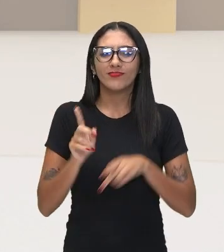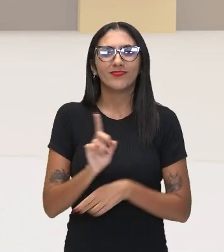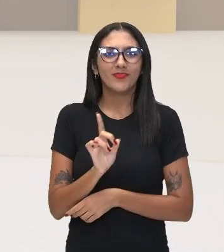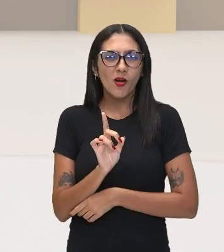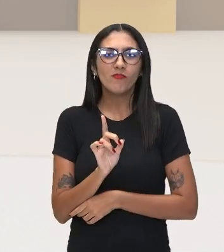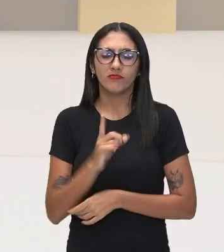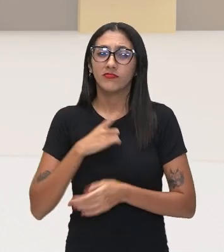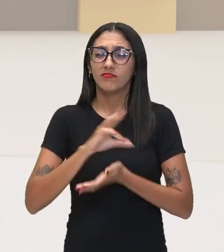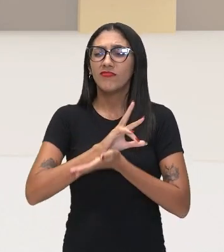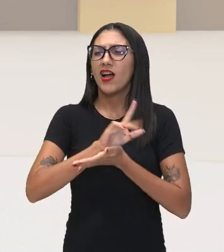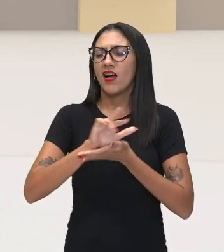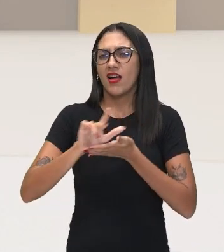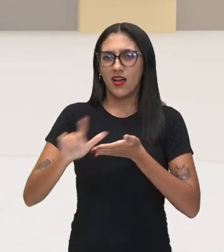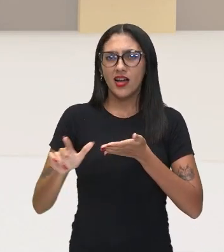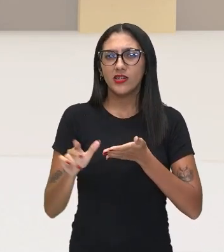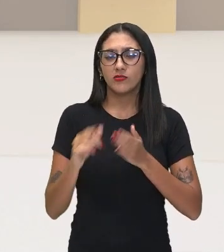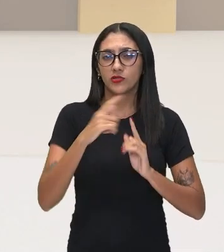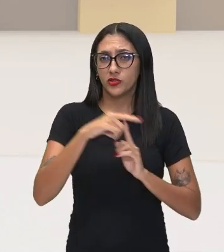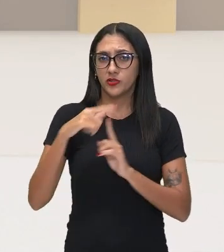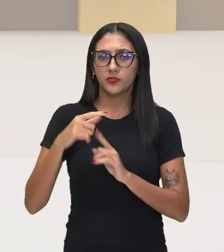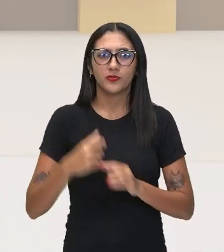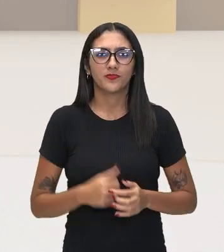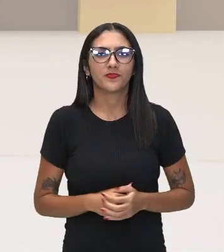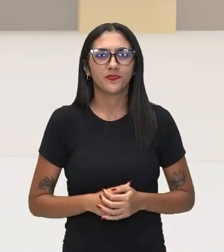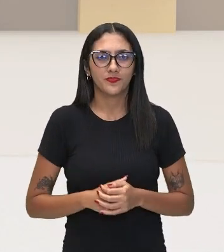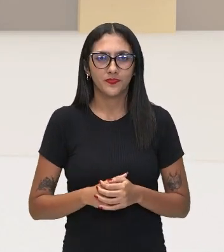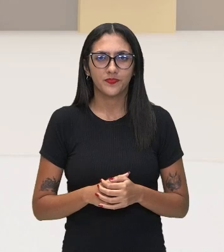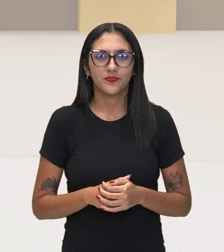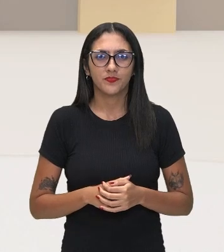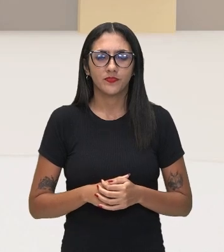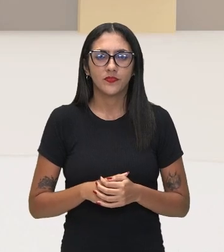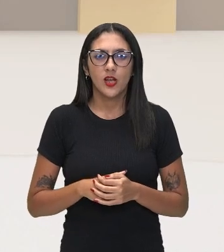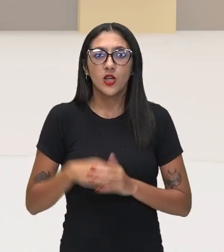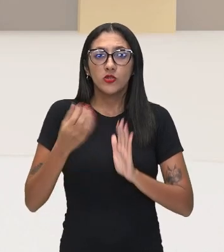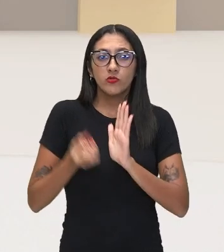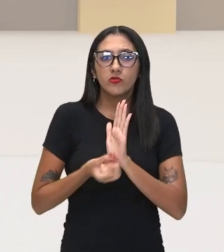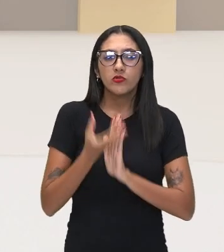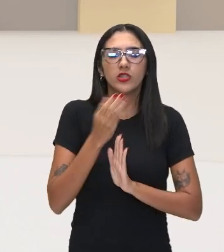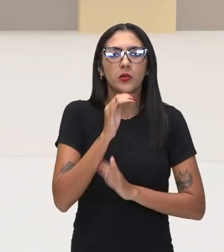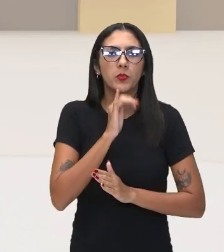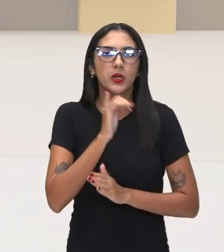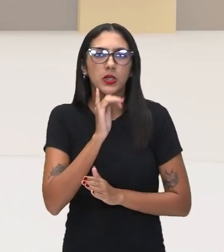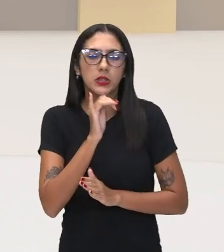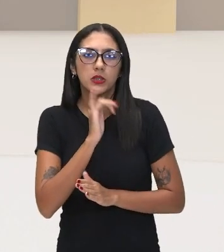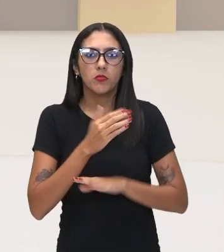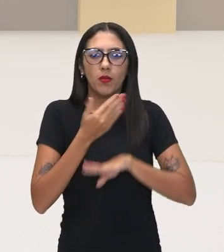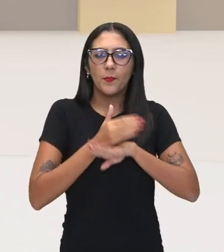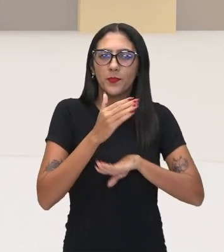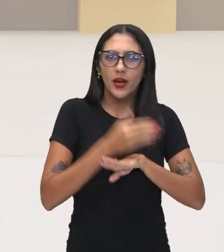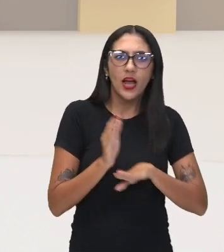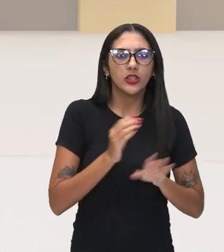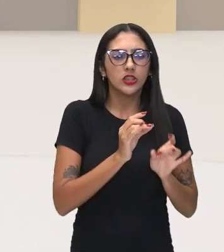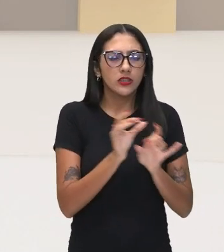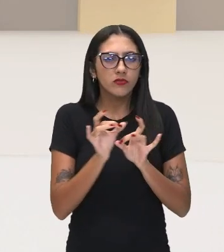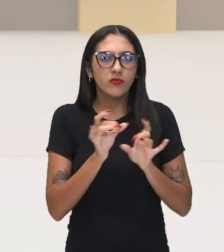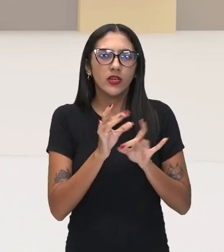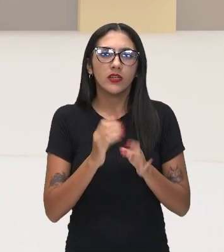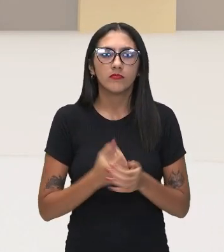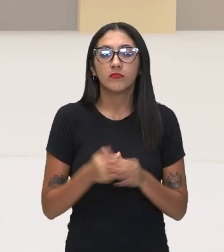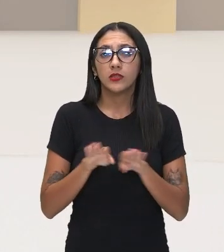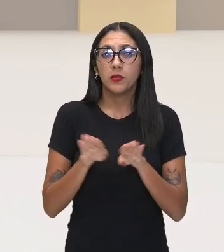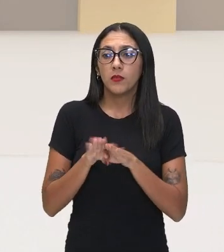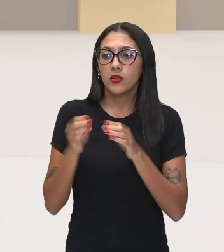vários tipos de empreendedores. A introdução de um novo bem, a criação de um método de produção ou comercialização e até a abertura de